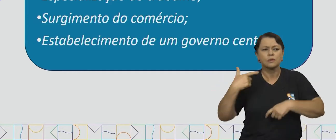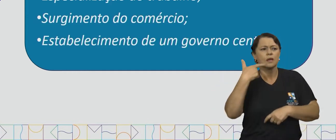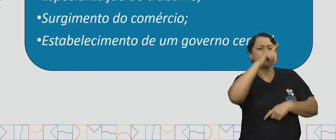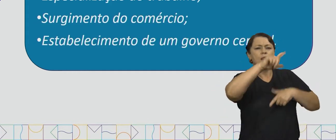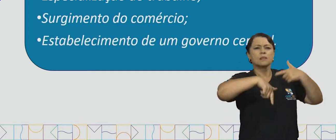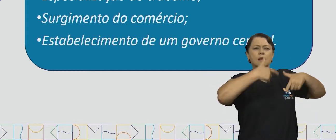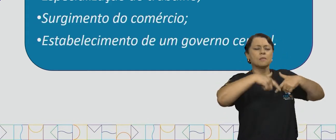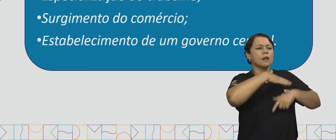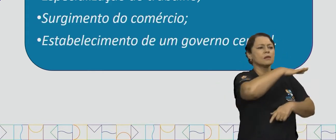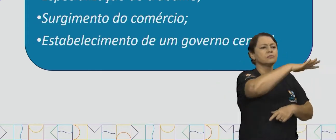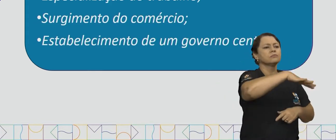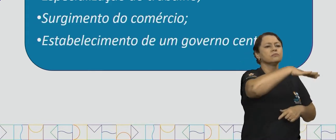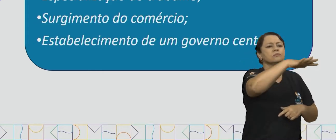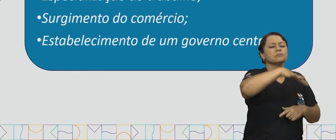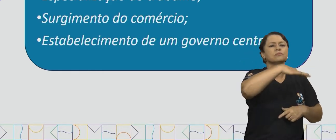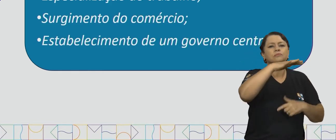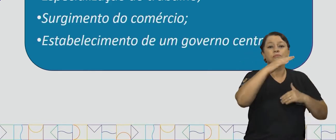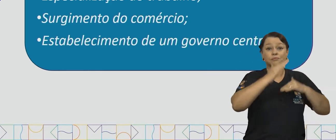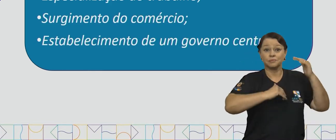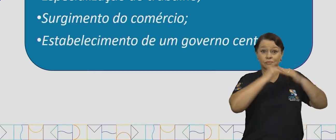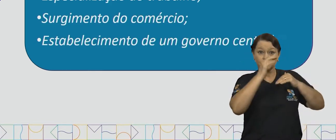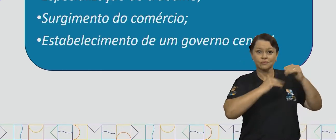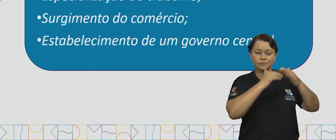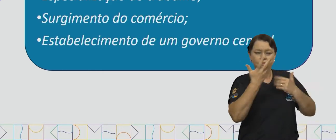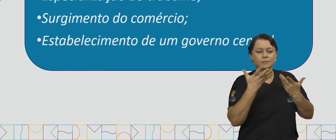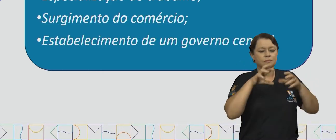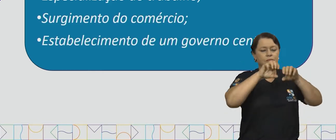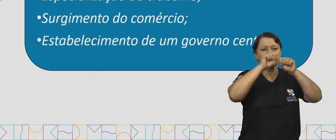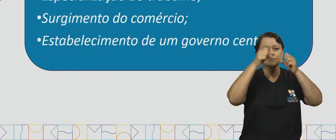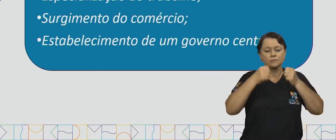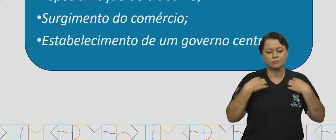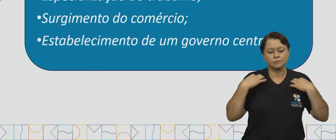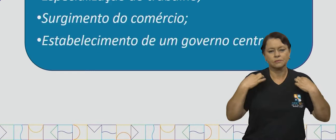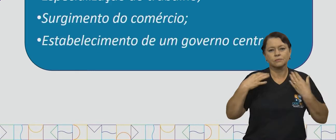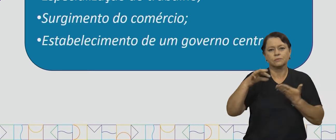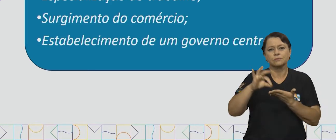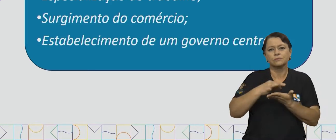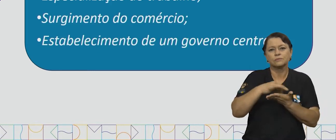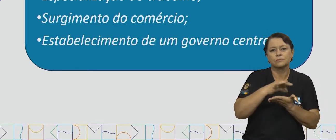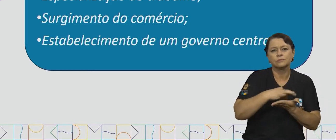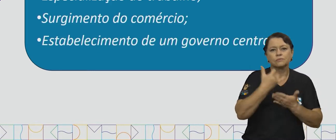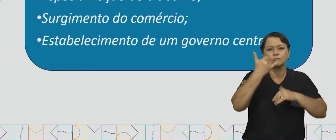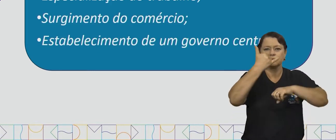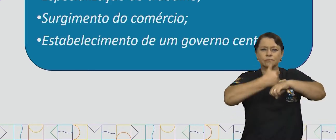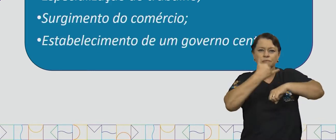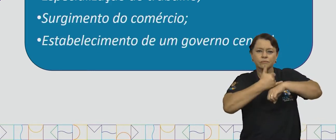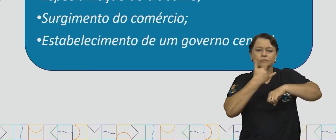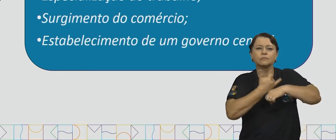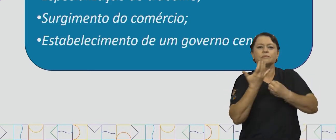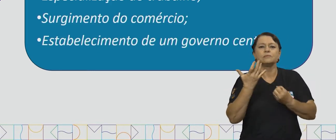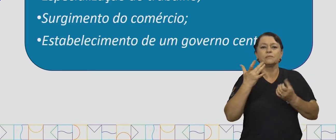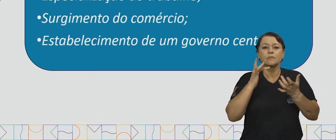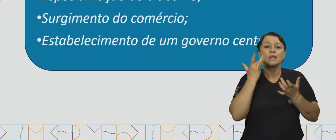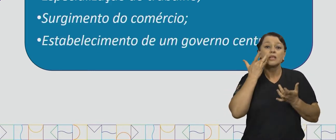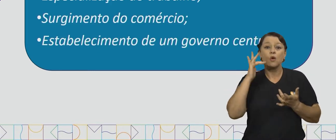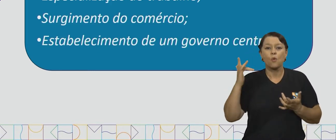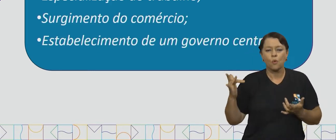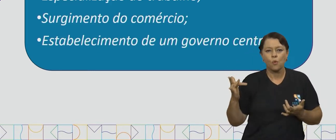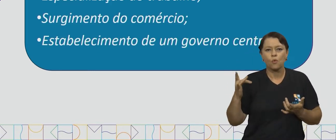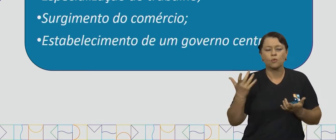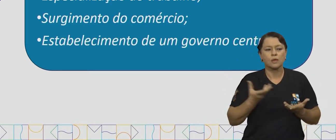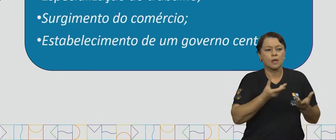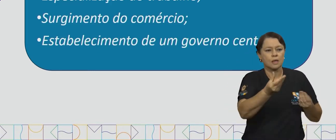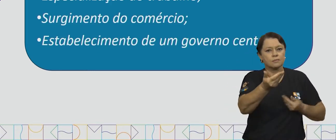áreas, especializando-se nelas, como artesãos, costureiros, ferreiros e mineiros. Eles trocavam